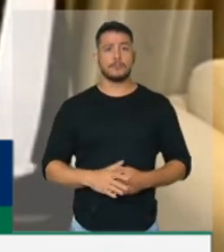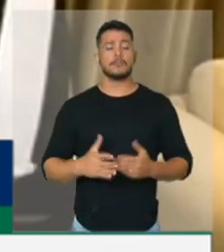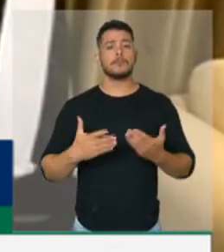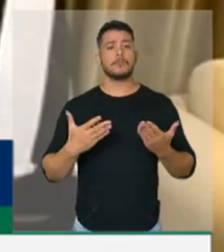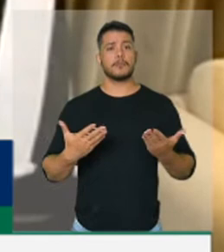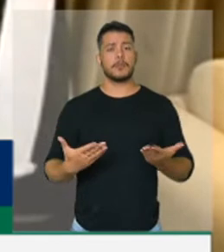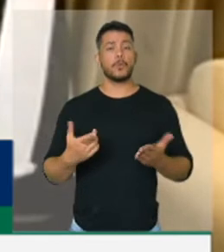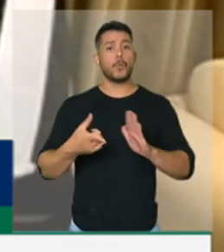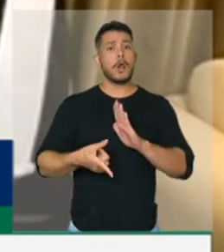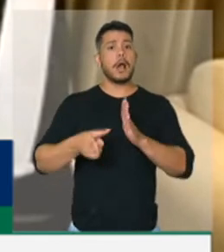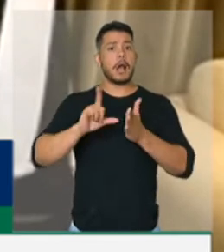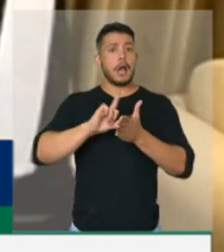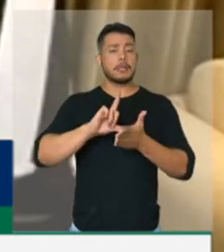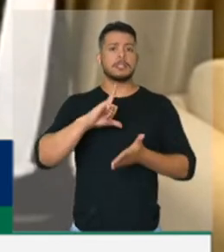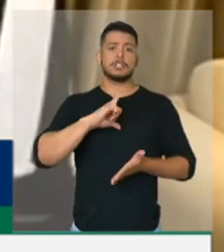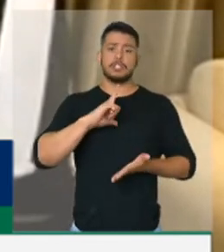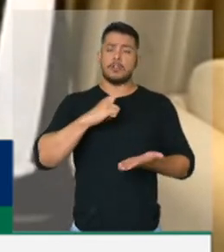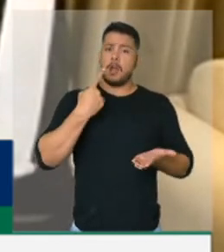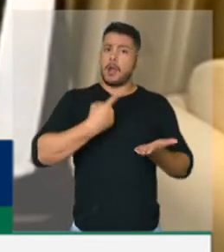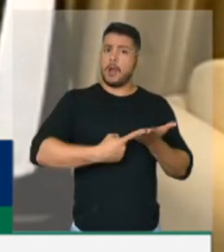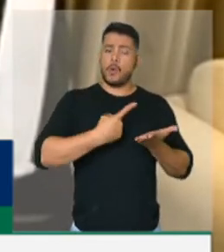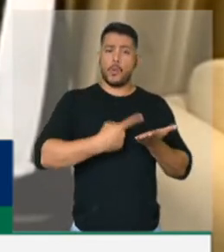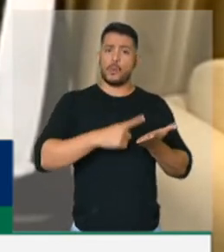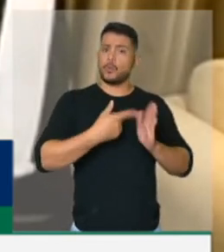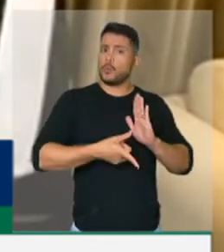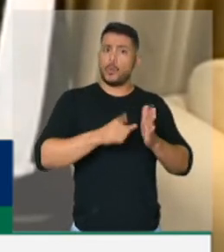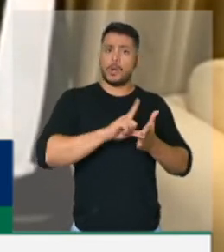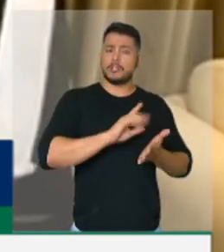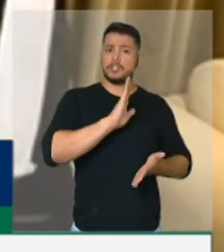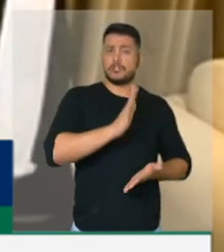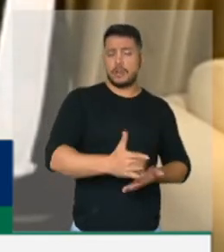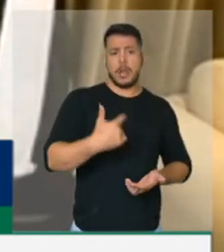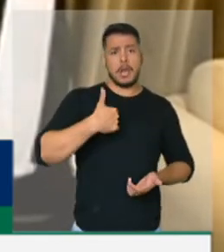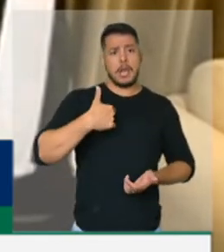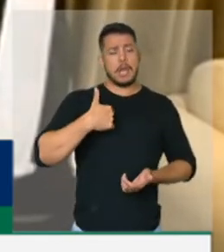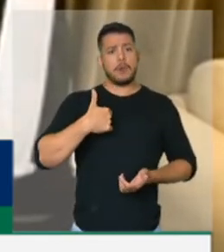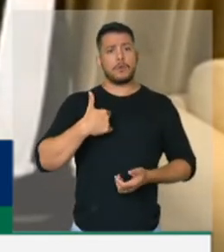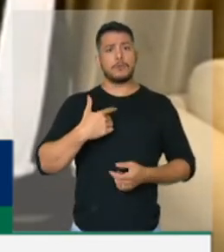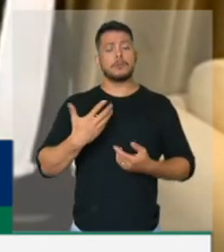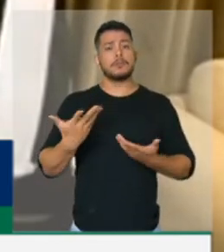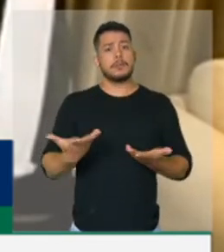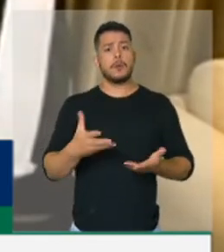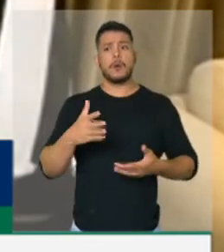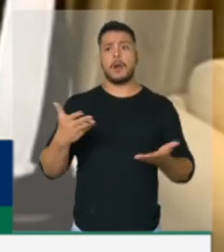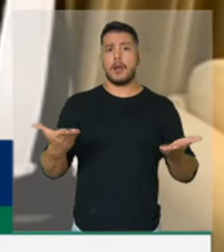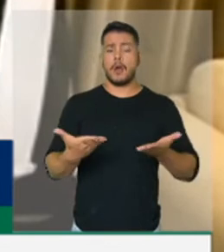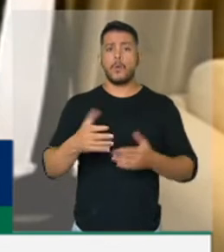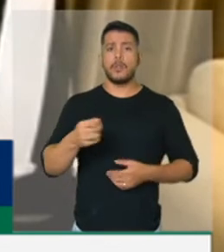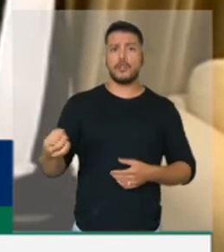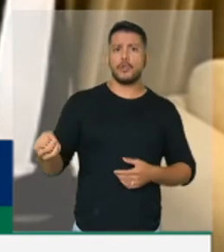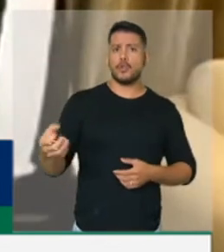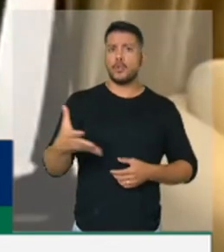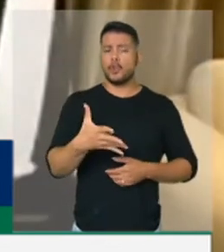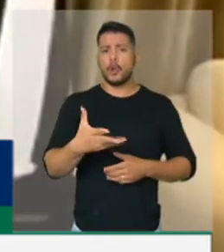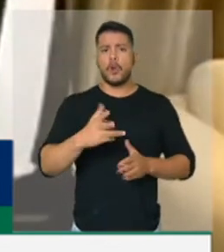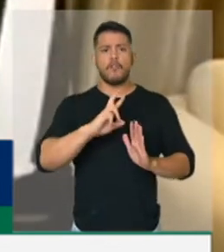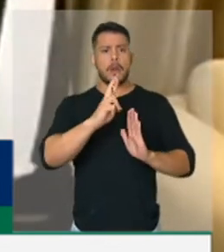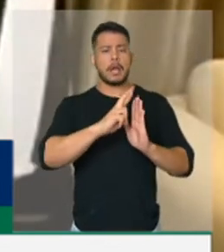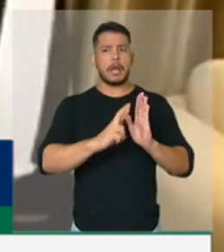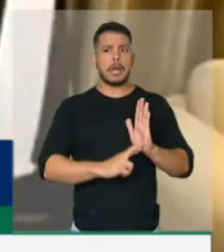acordada com o presidente da comissão, e desapareceu. A nova relatora foi designada e nenhuma